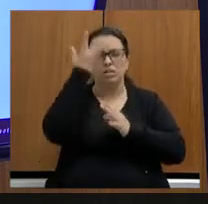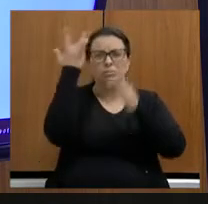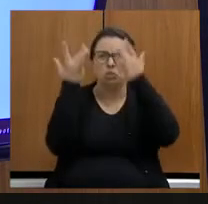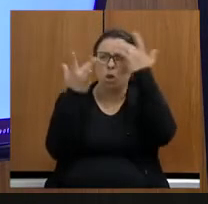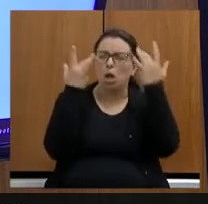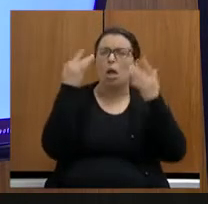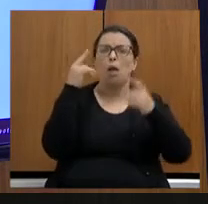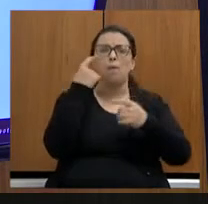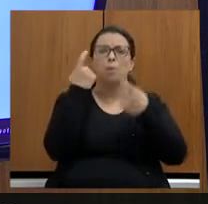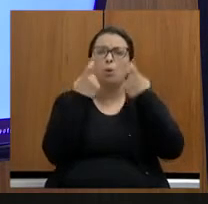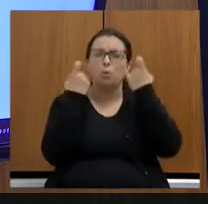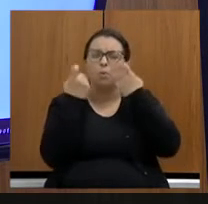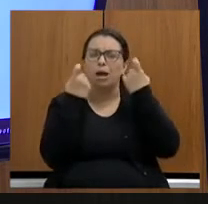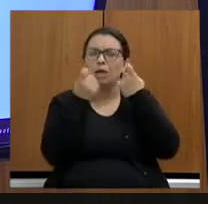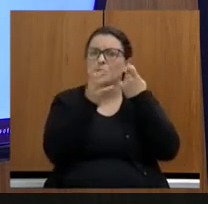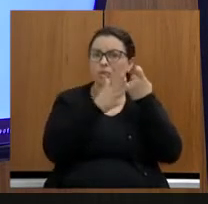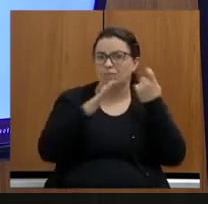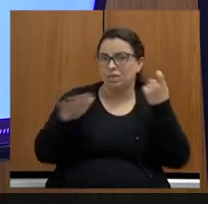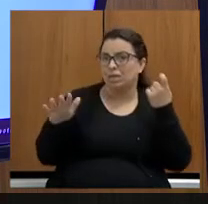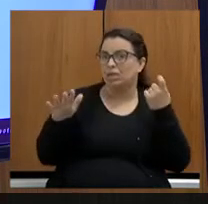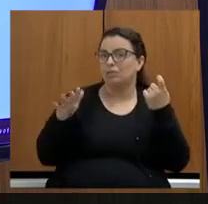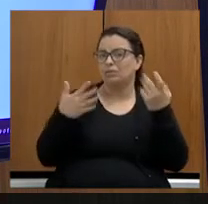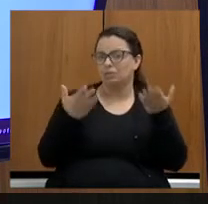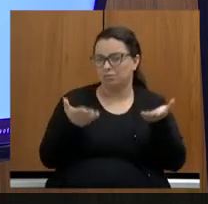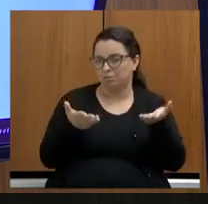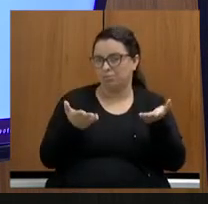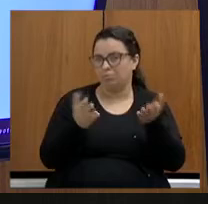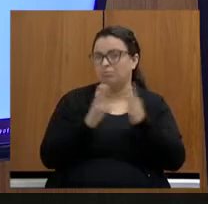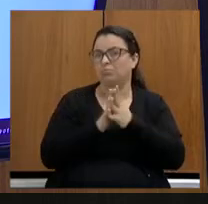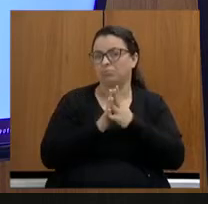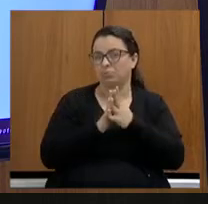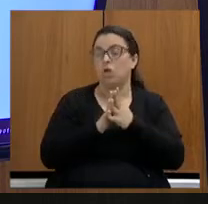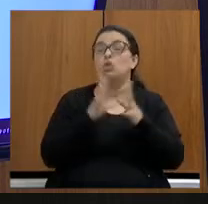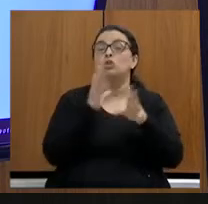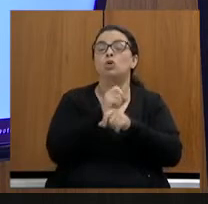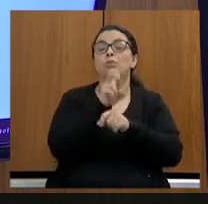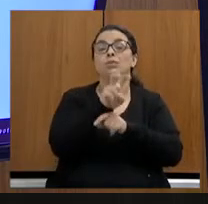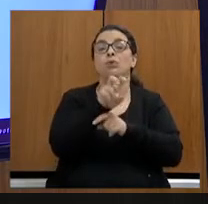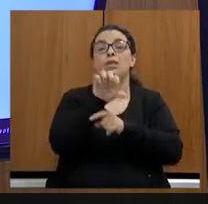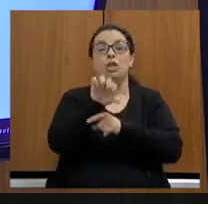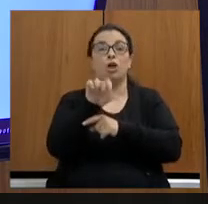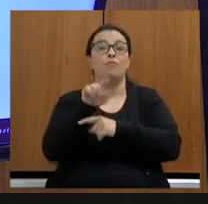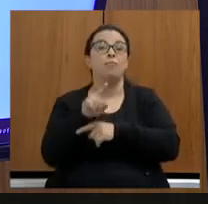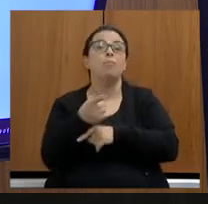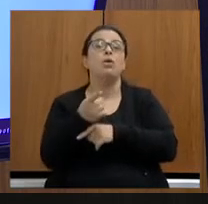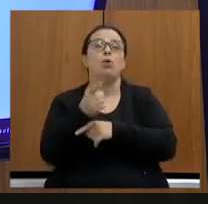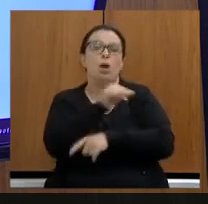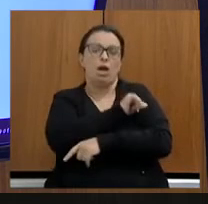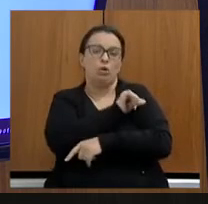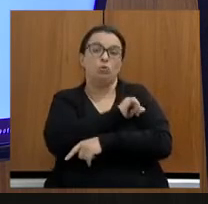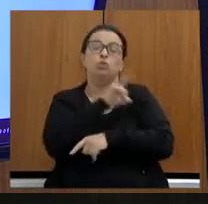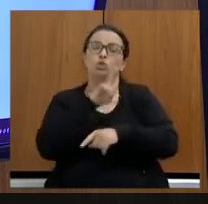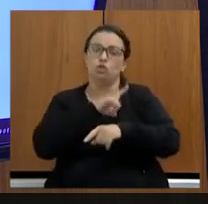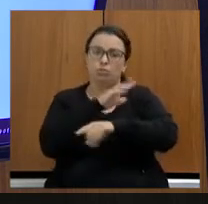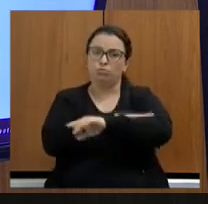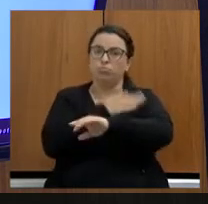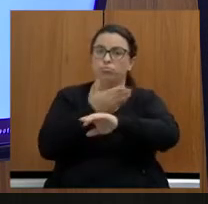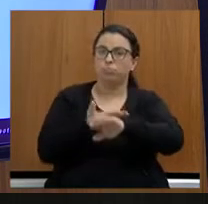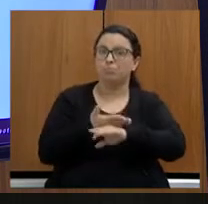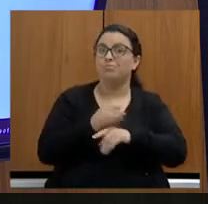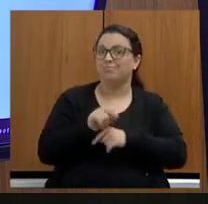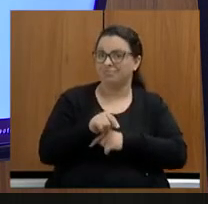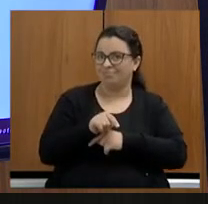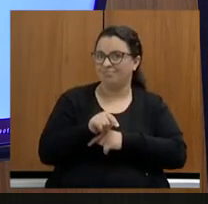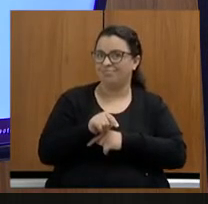as crianças aqui não é É então 59 mil crianças tinham Educação de tempo integral nos anos iniciais